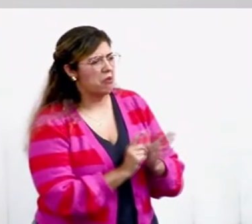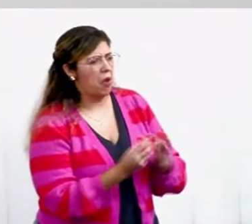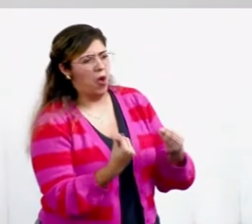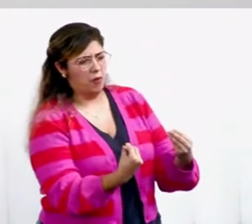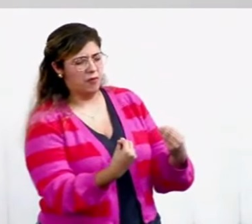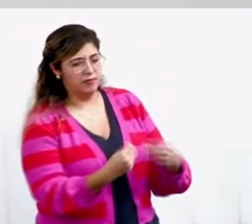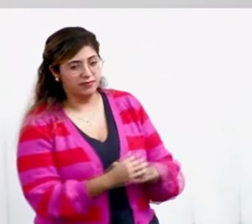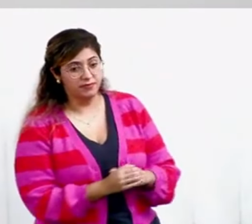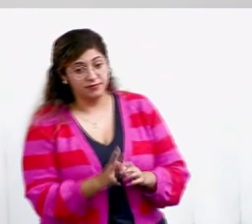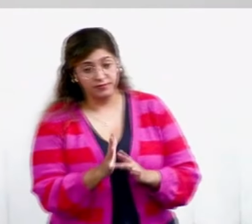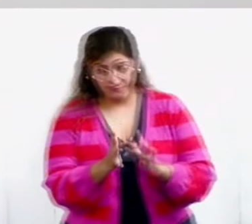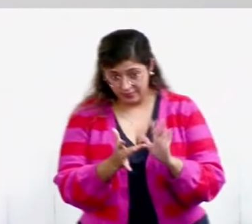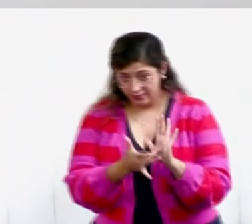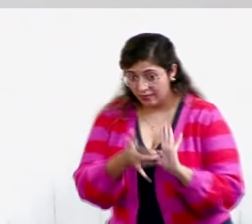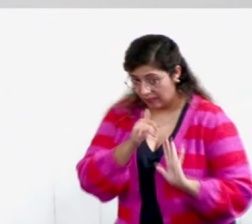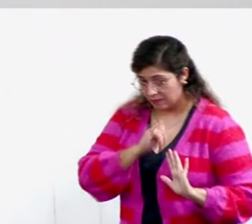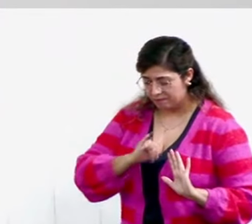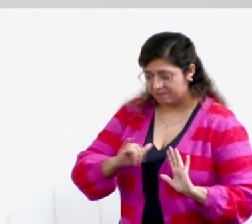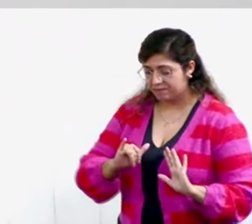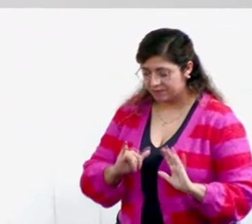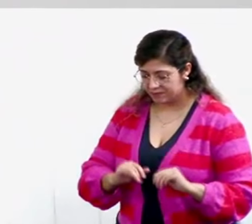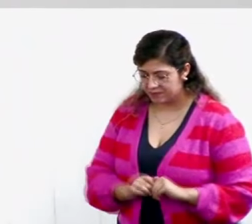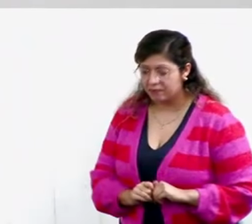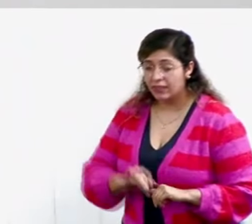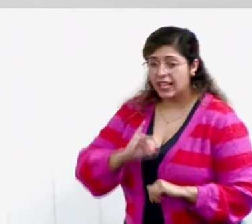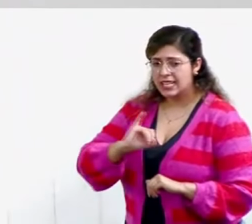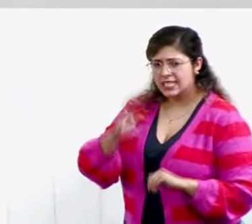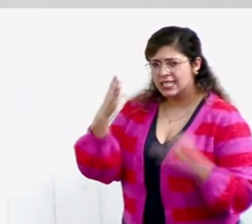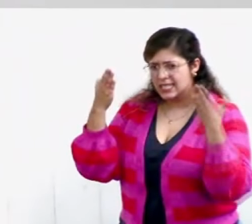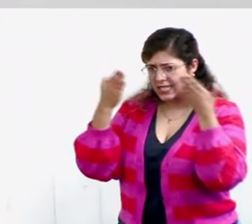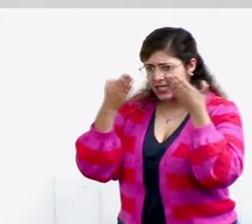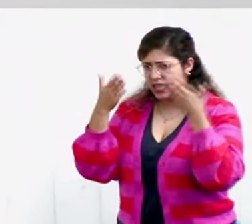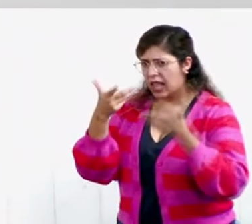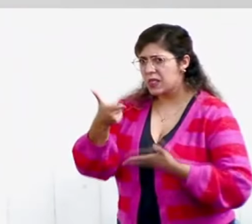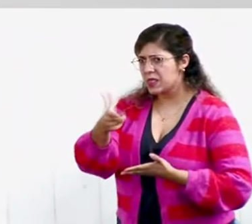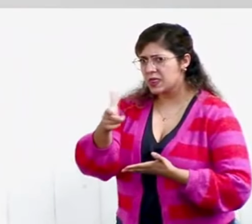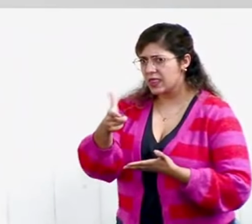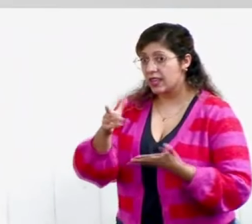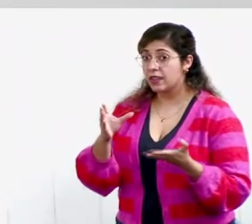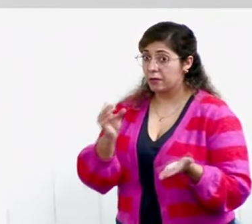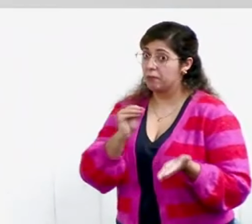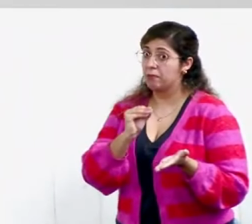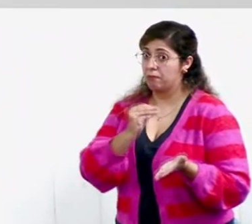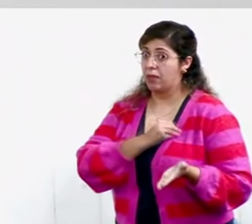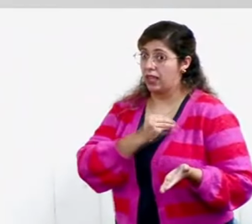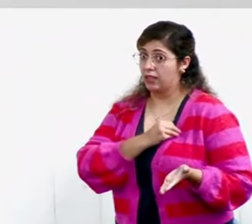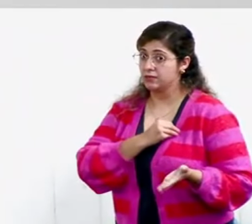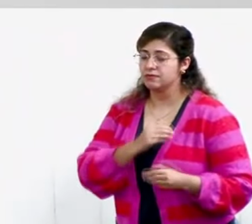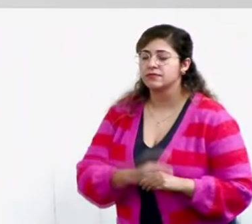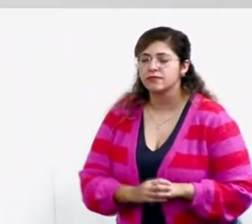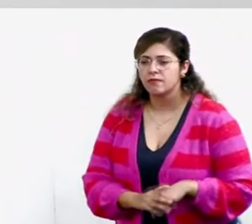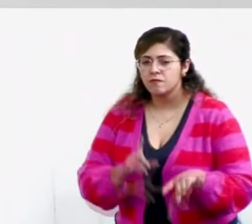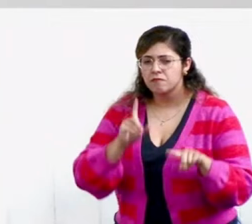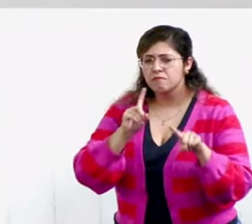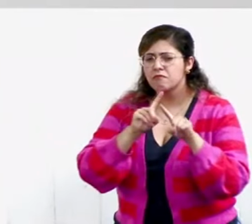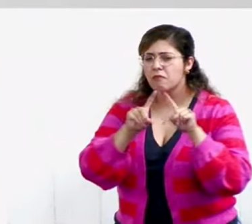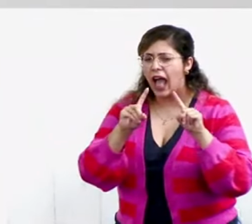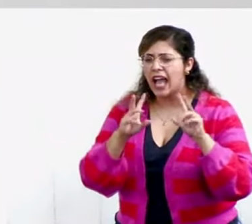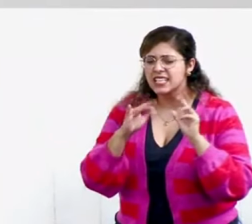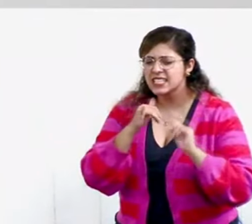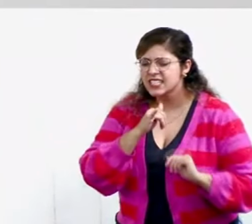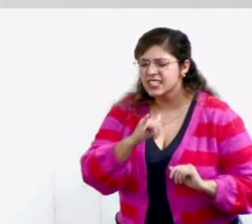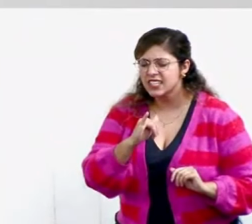responder: se vocês fossem cegos, não teriam pecado algum. Mas porque agora dizem,